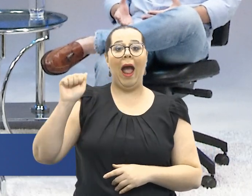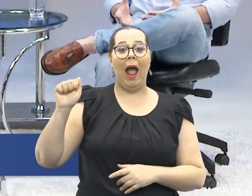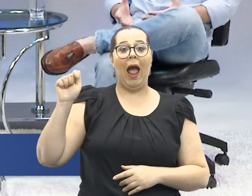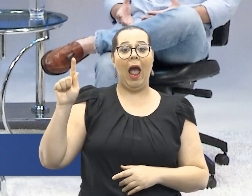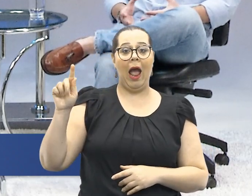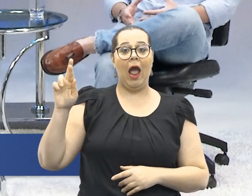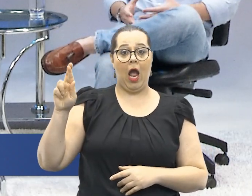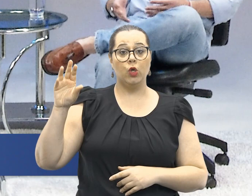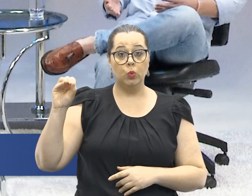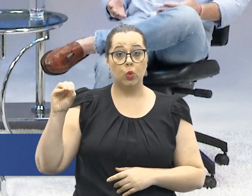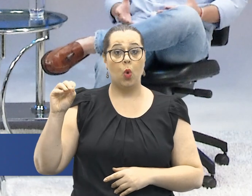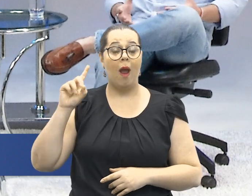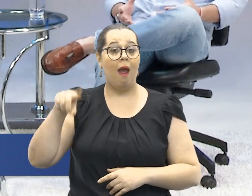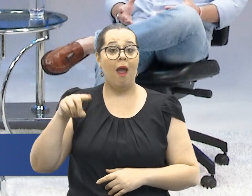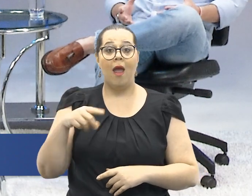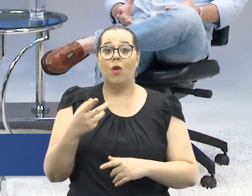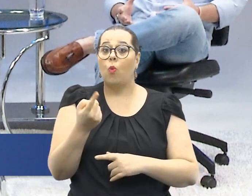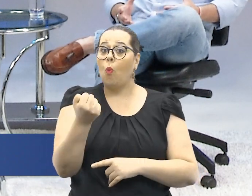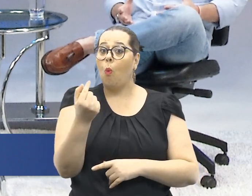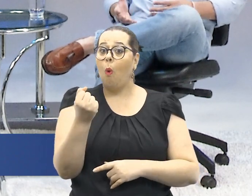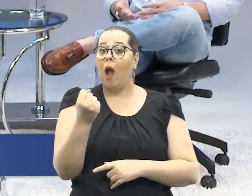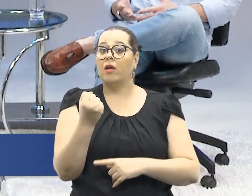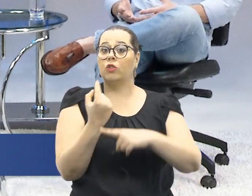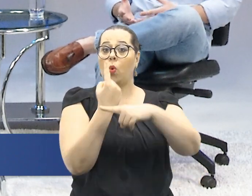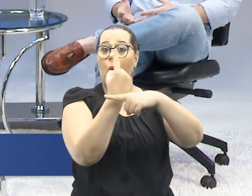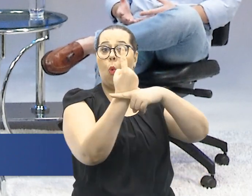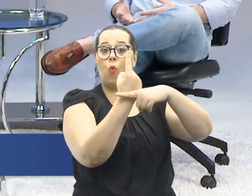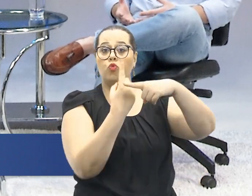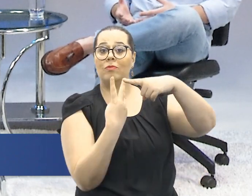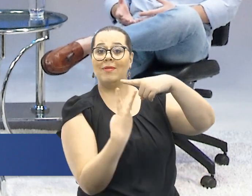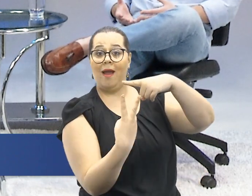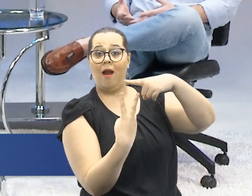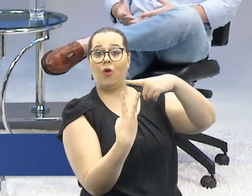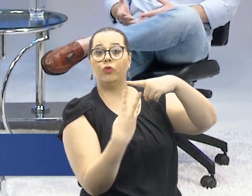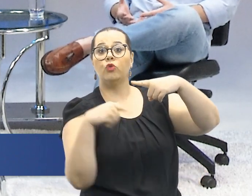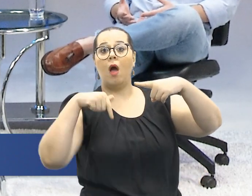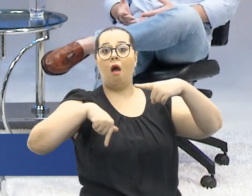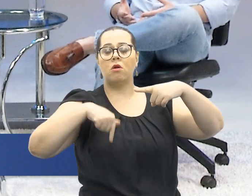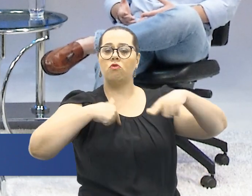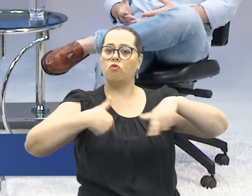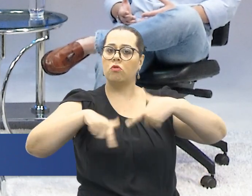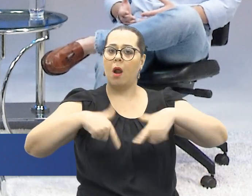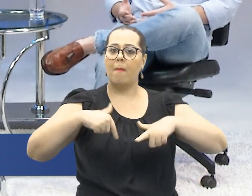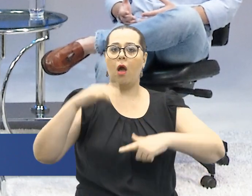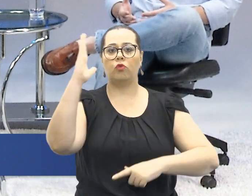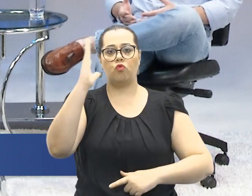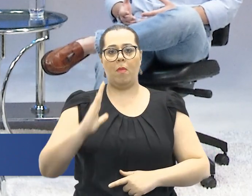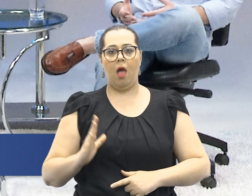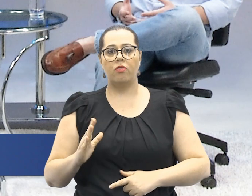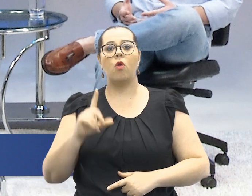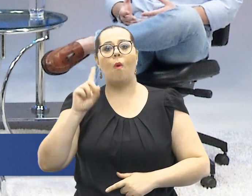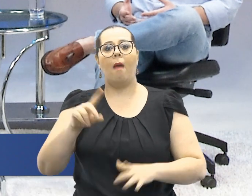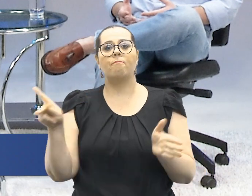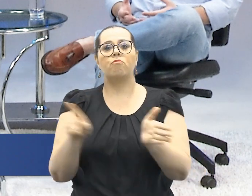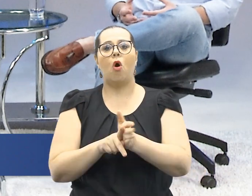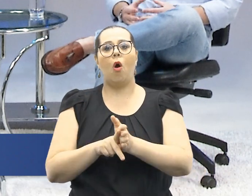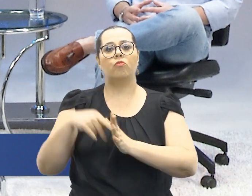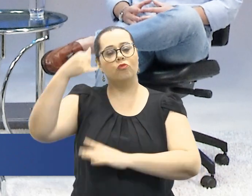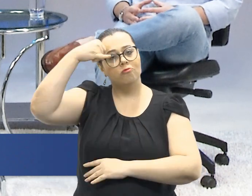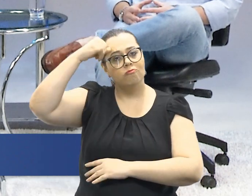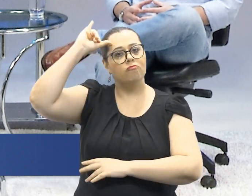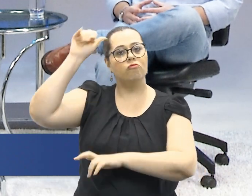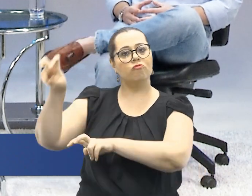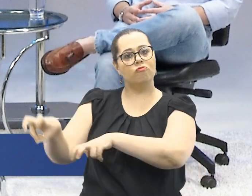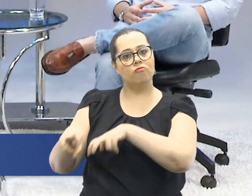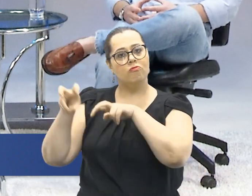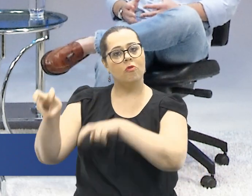agronegócio, quase 1/3 da economia brasileira, da geração de emprego e do pagamento de impostos vem do agronegócio. Então a gente